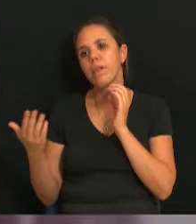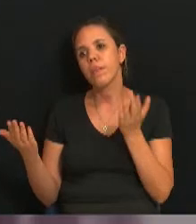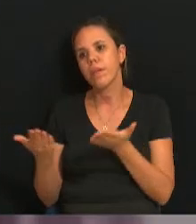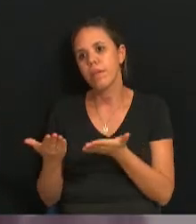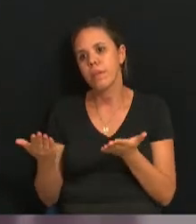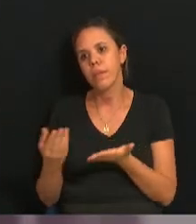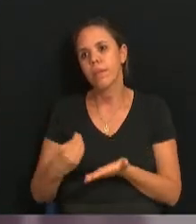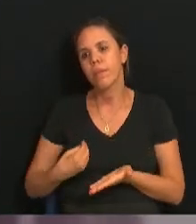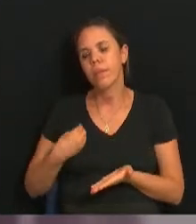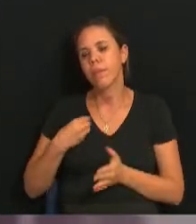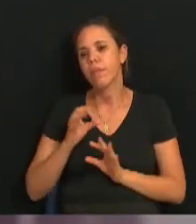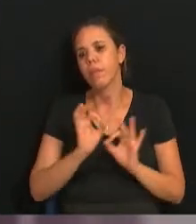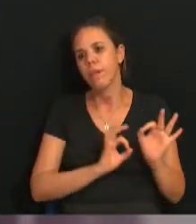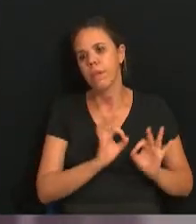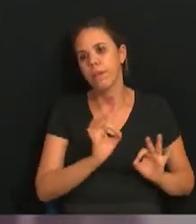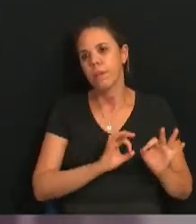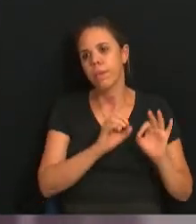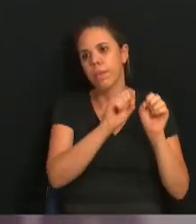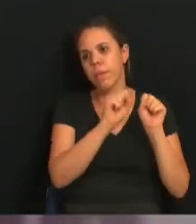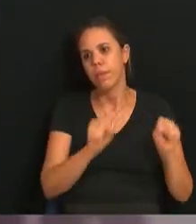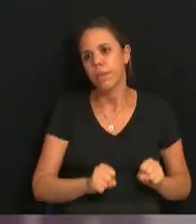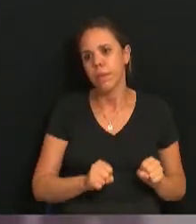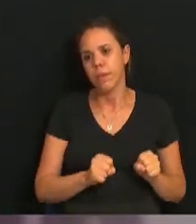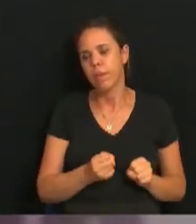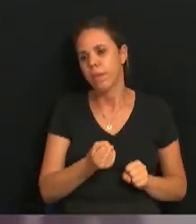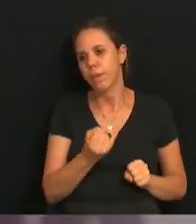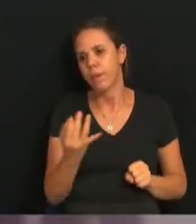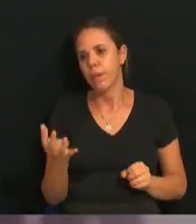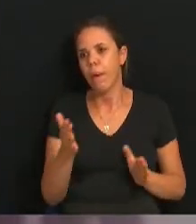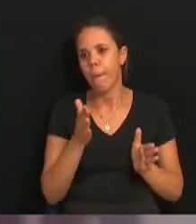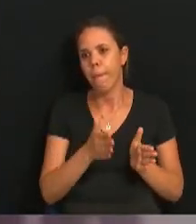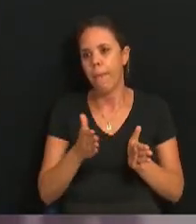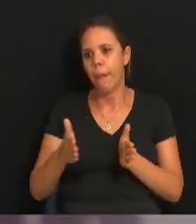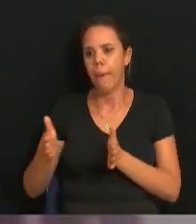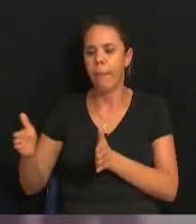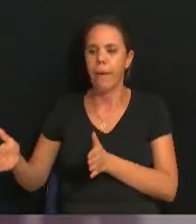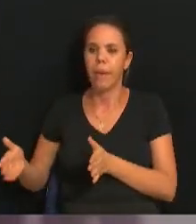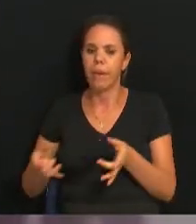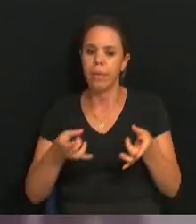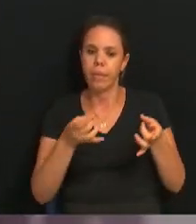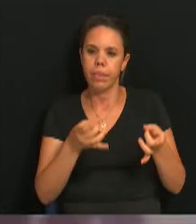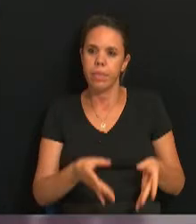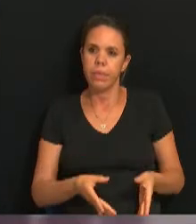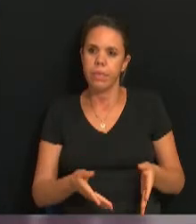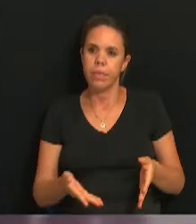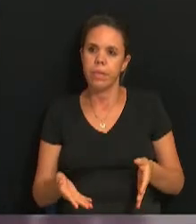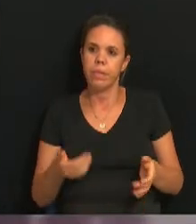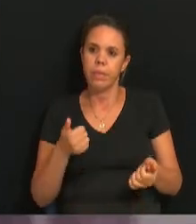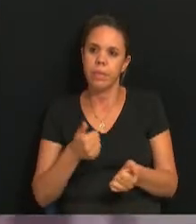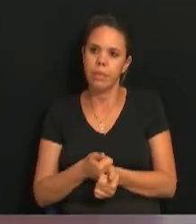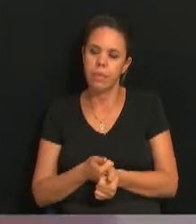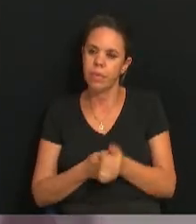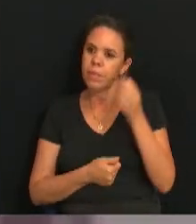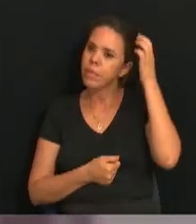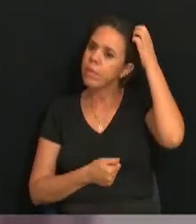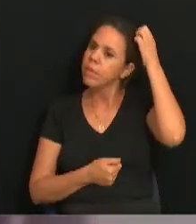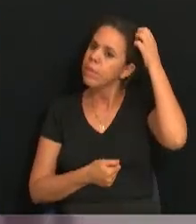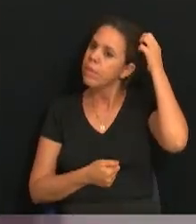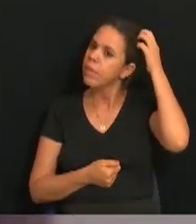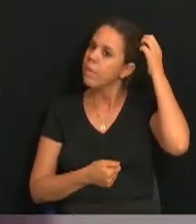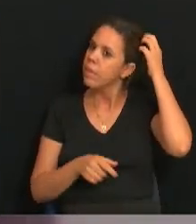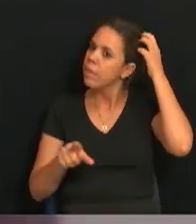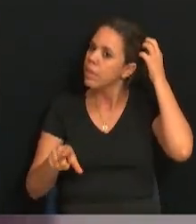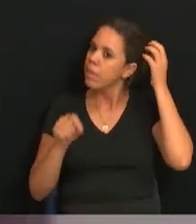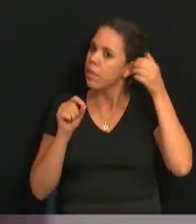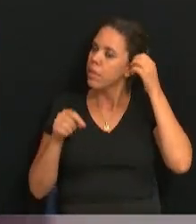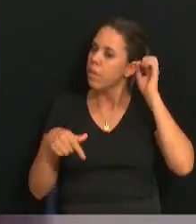estamos organizados no sistema de blocos. Então, muitas vezes, a gente precisa sair daquele bloco que está próximo da nossa escolha de trabalho